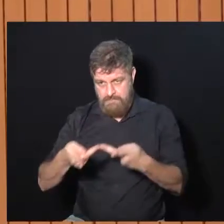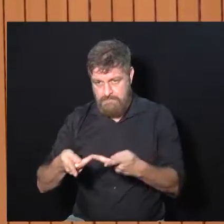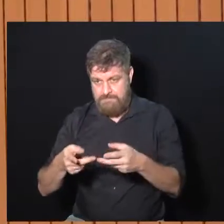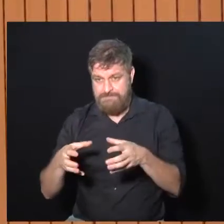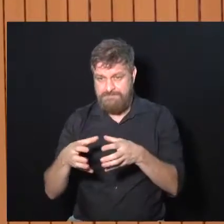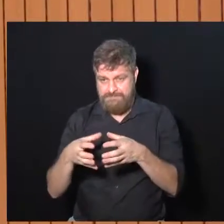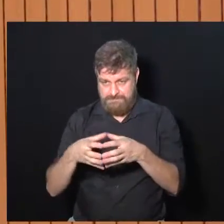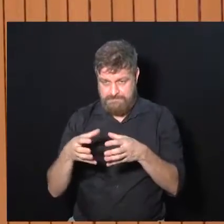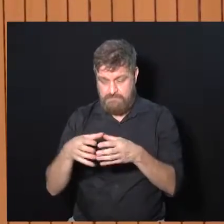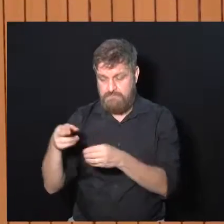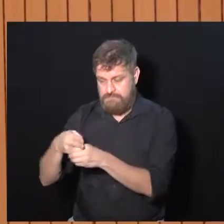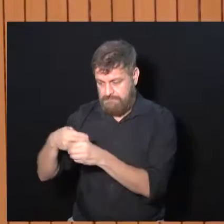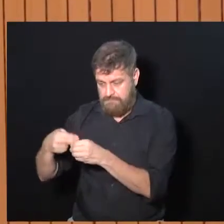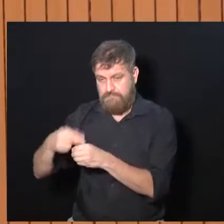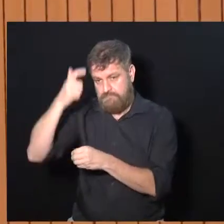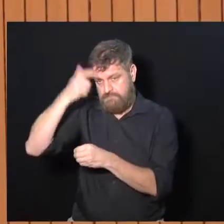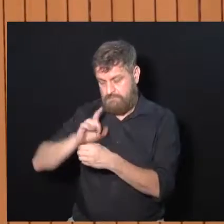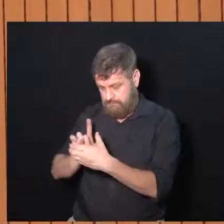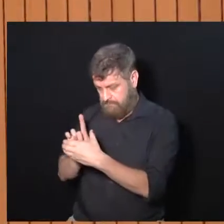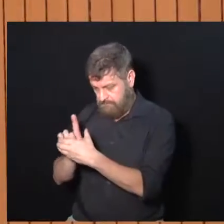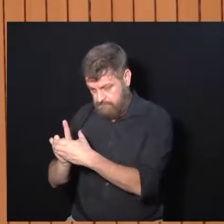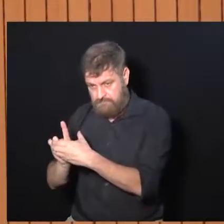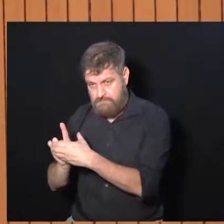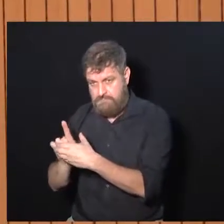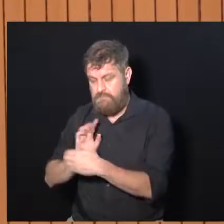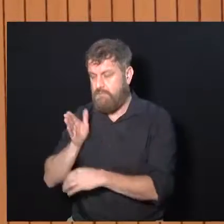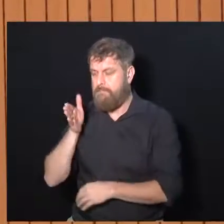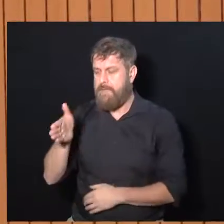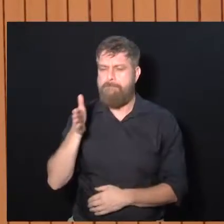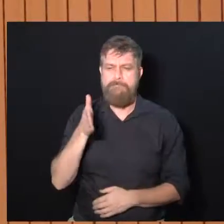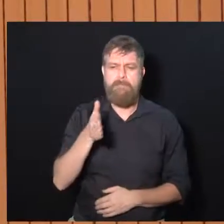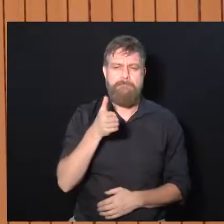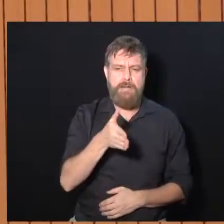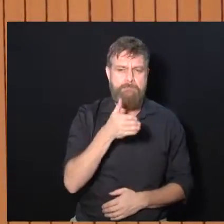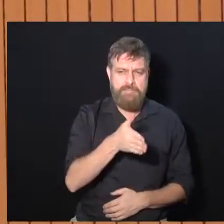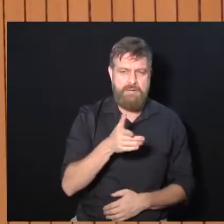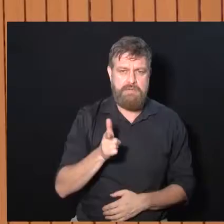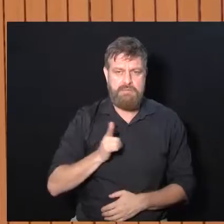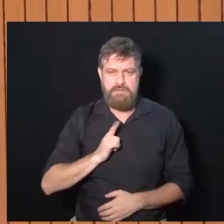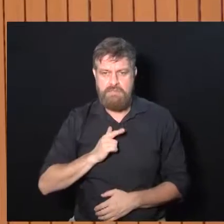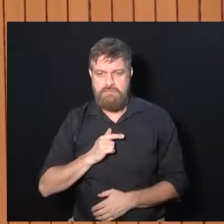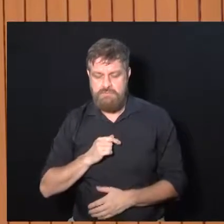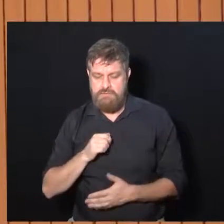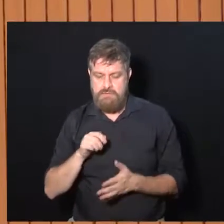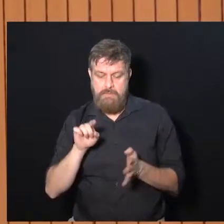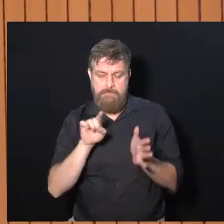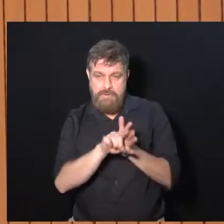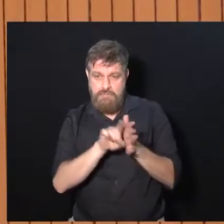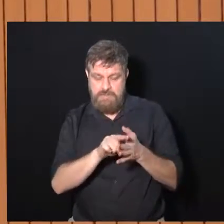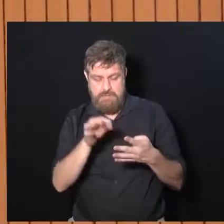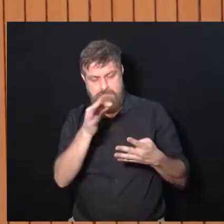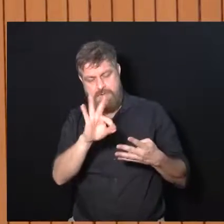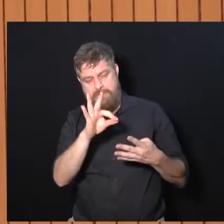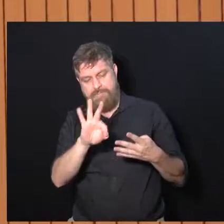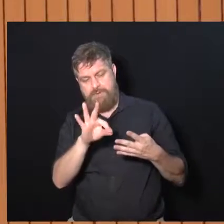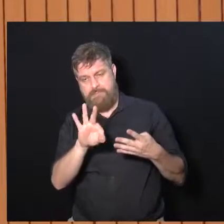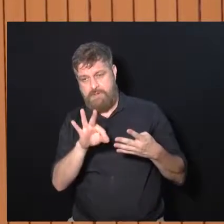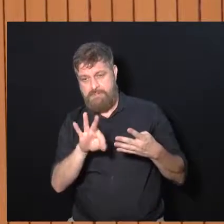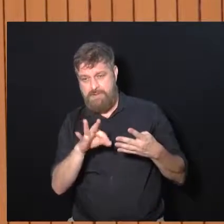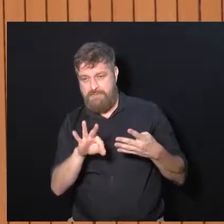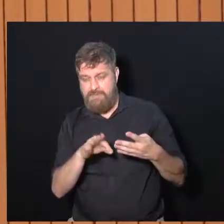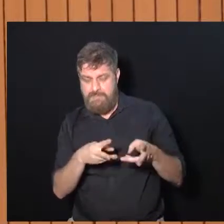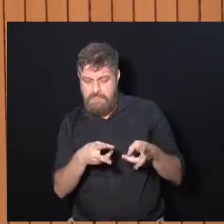do Lapaces, que eu também faço parte, fez, com alguns questionários. A gente fez visitas nas unidades para ver